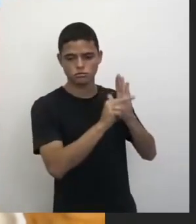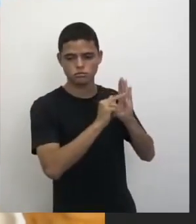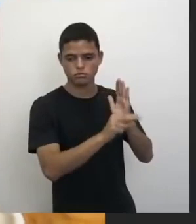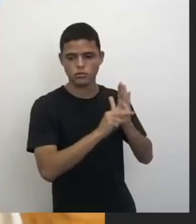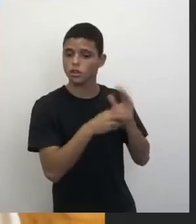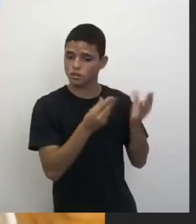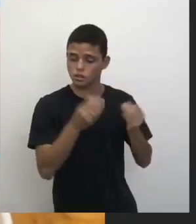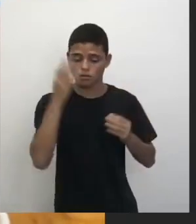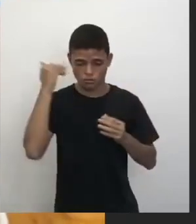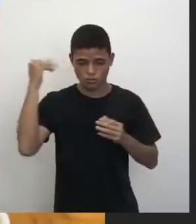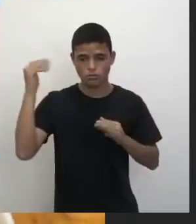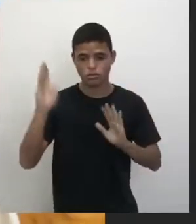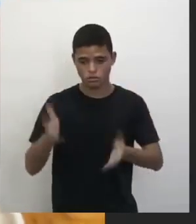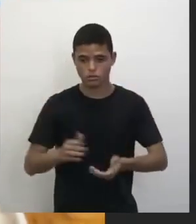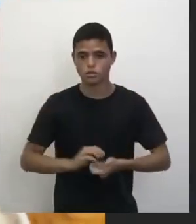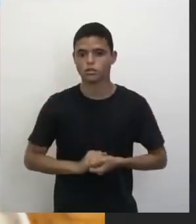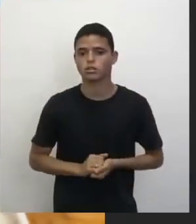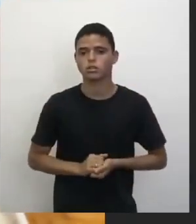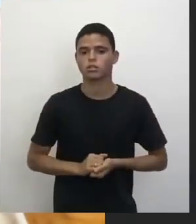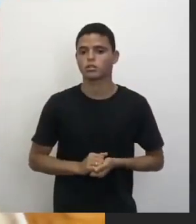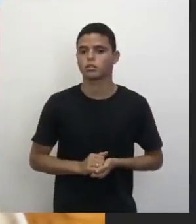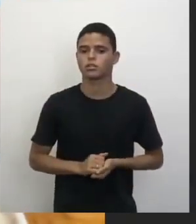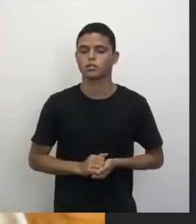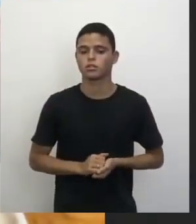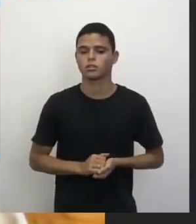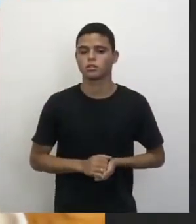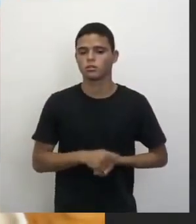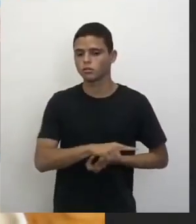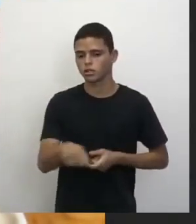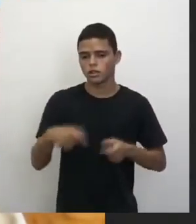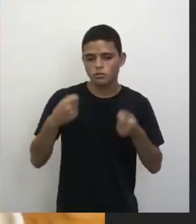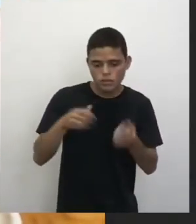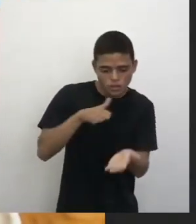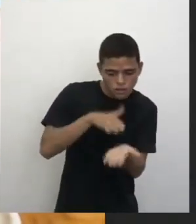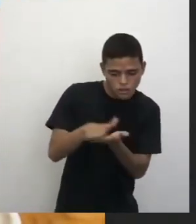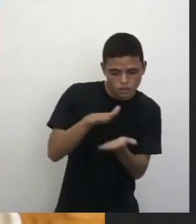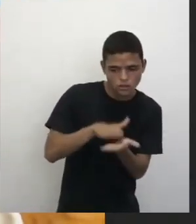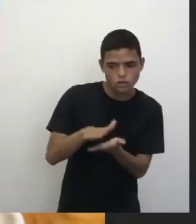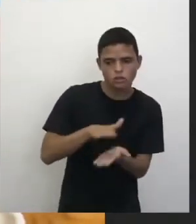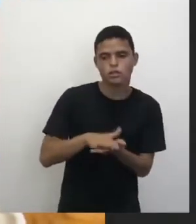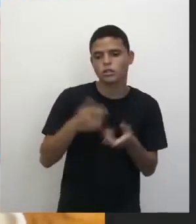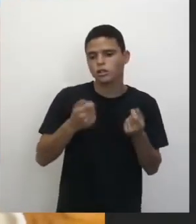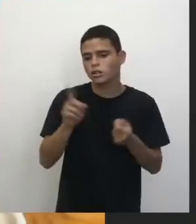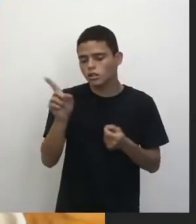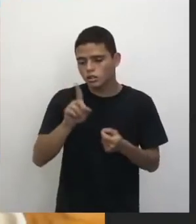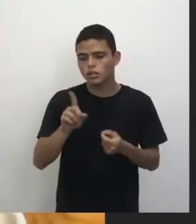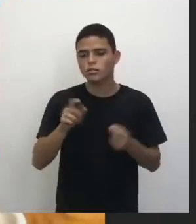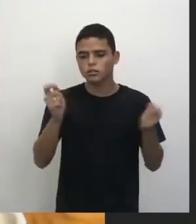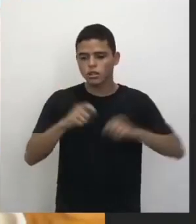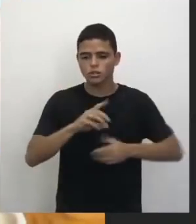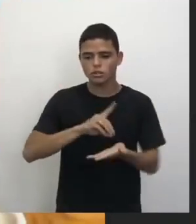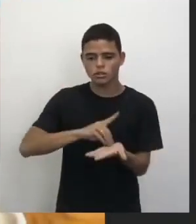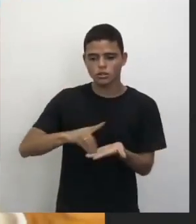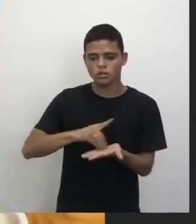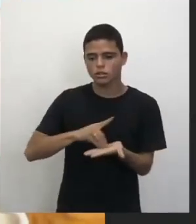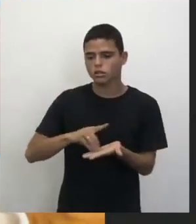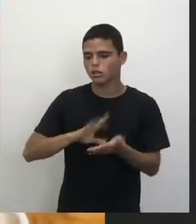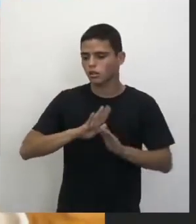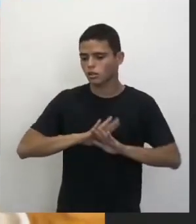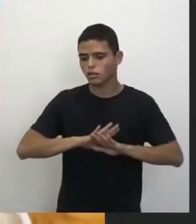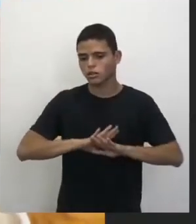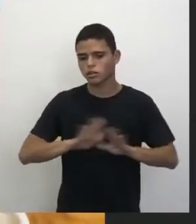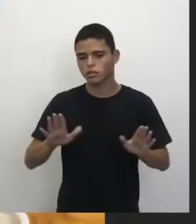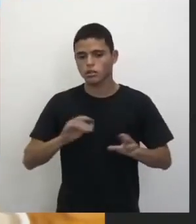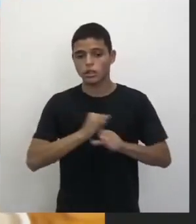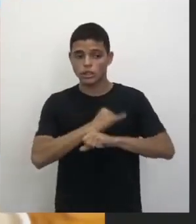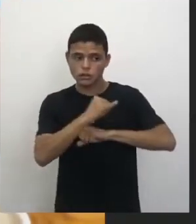fazem grande sucesso, né? Você não precisa necessariamente publicar impresso, né? Você pode publicar só digitalmente e a grande vantagem da